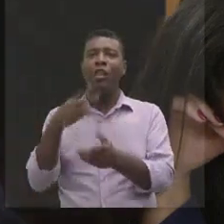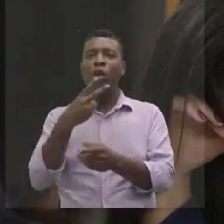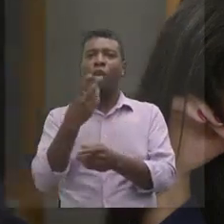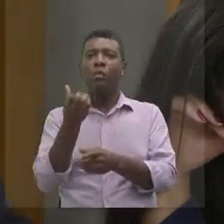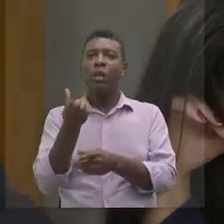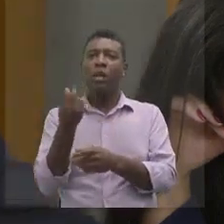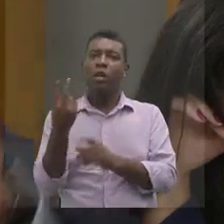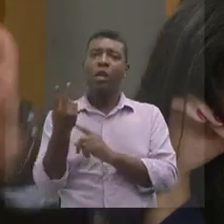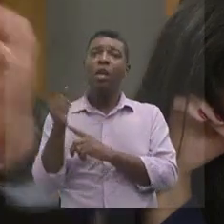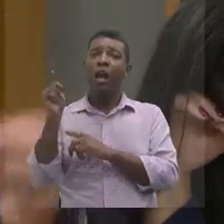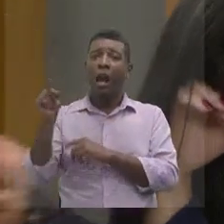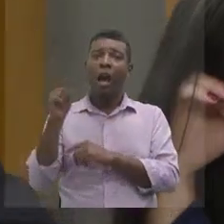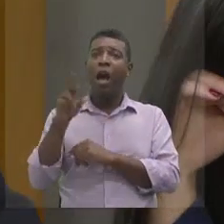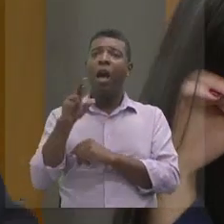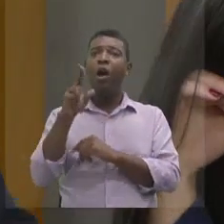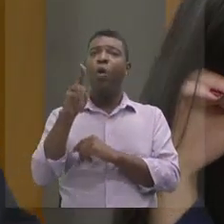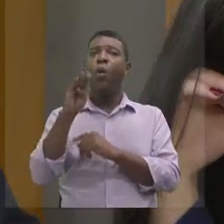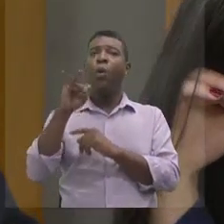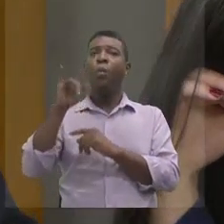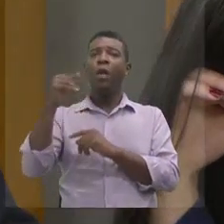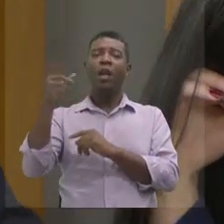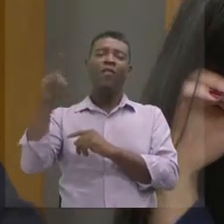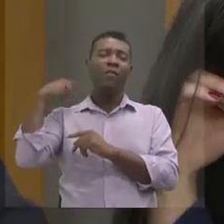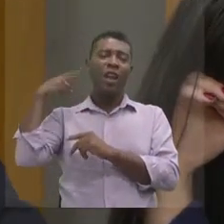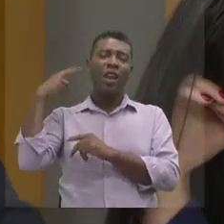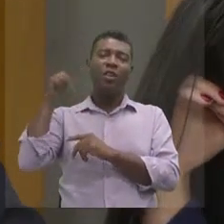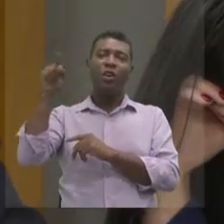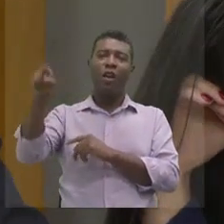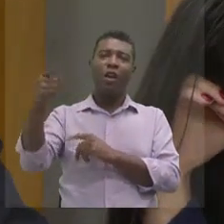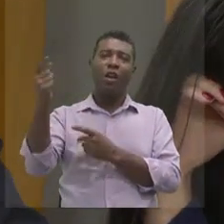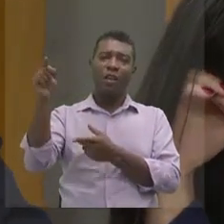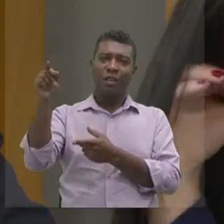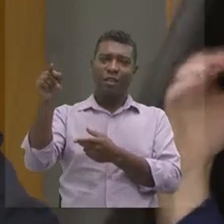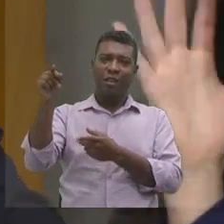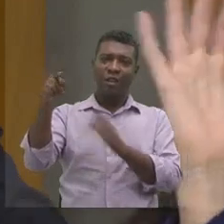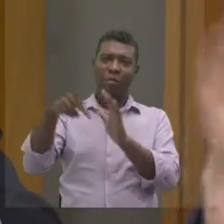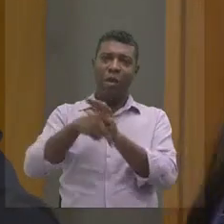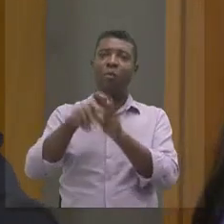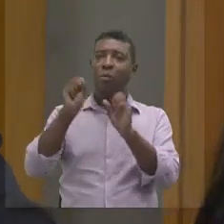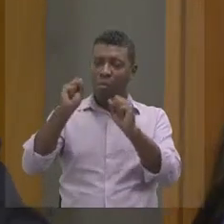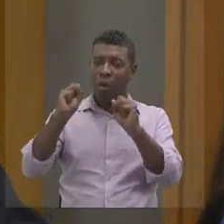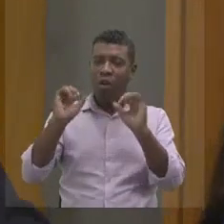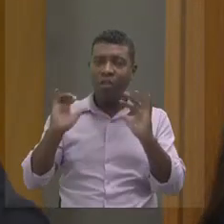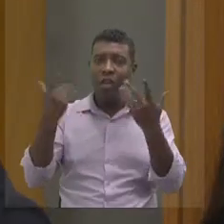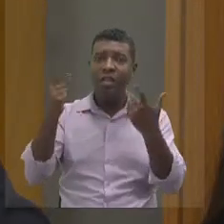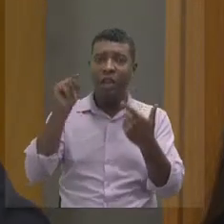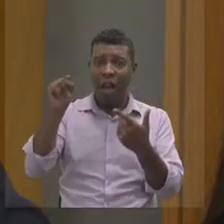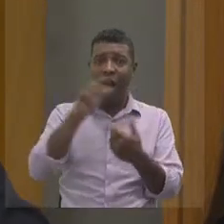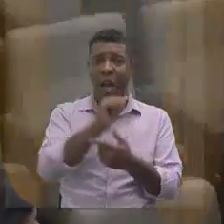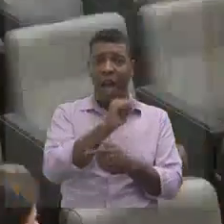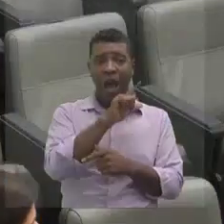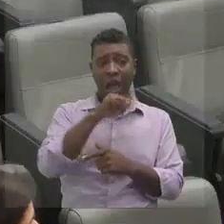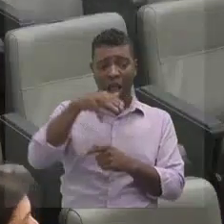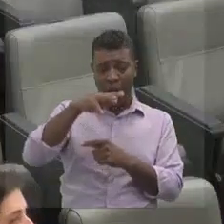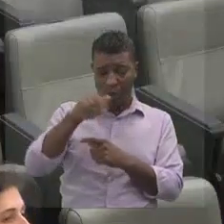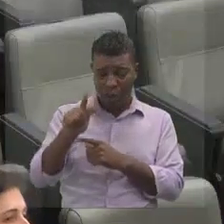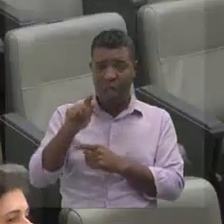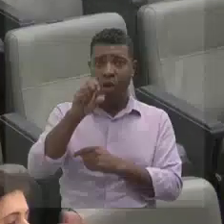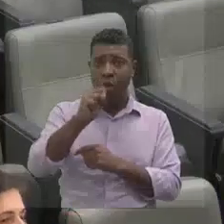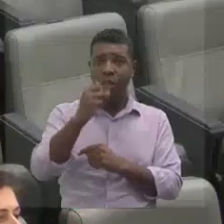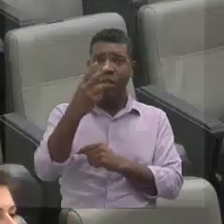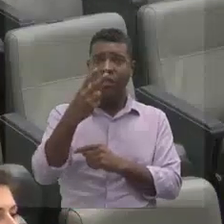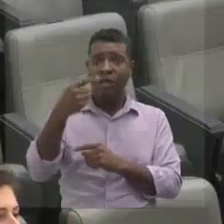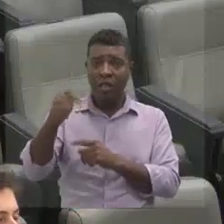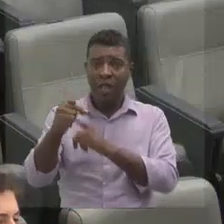de Pratinha rubinha pode festejar hoje a sua rodovia lá a LMG é 827 que